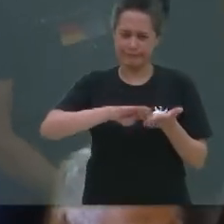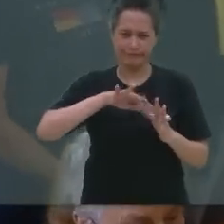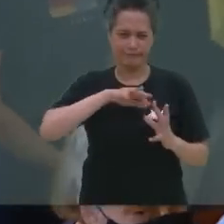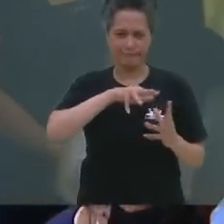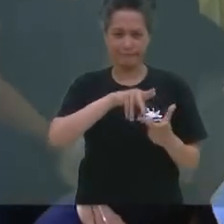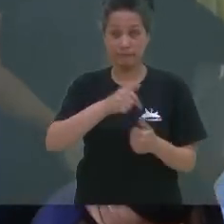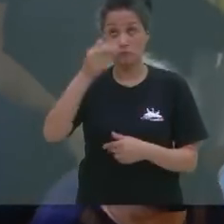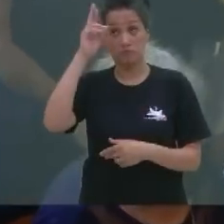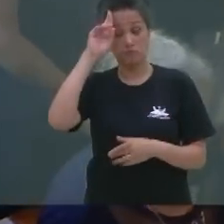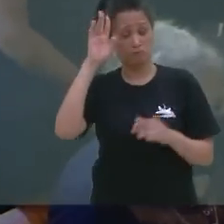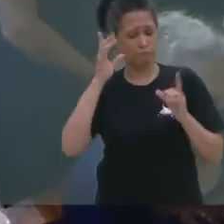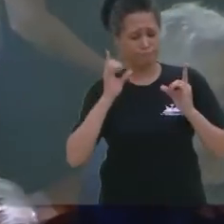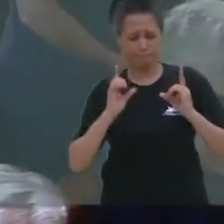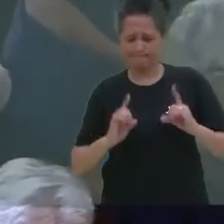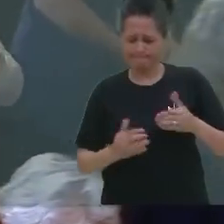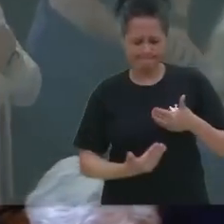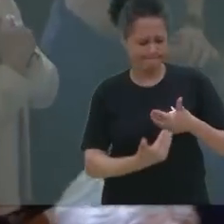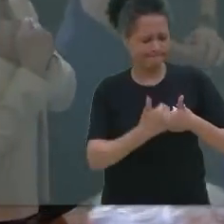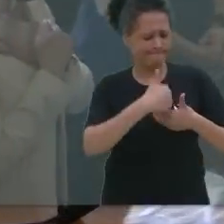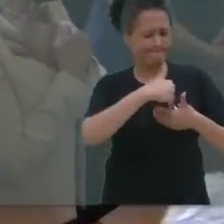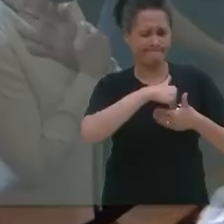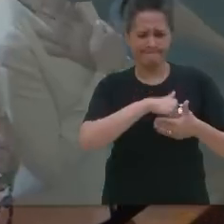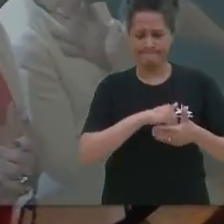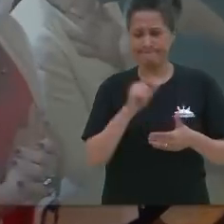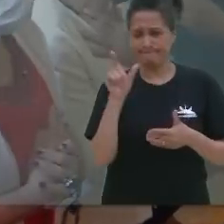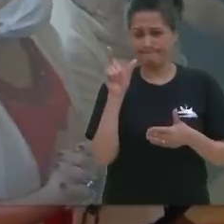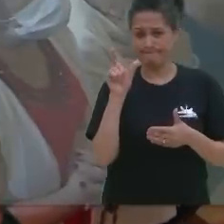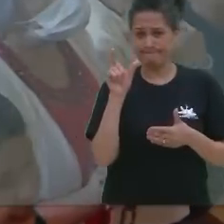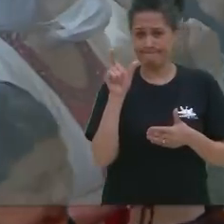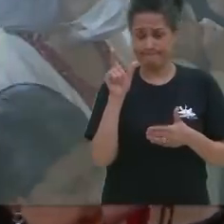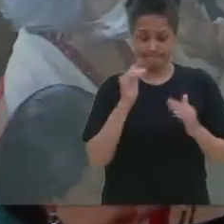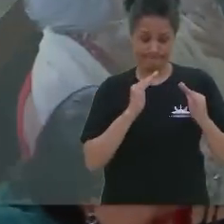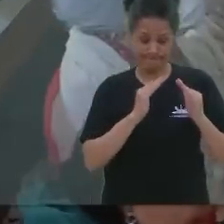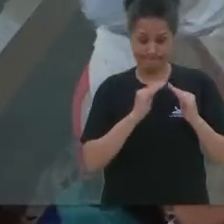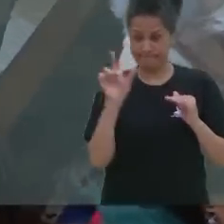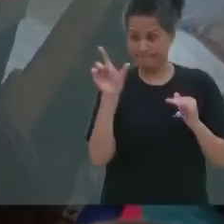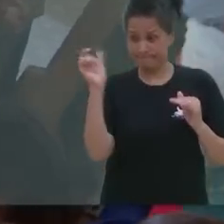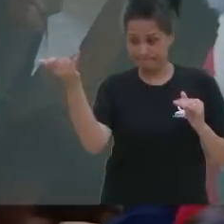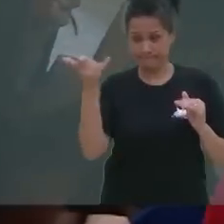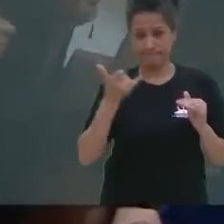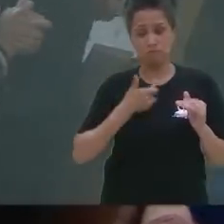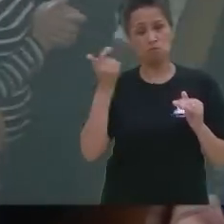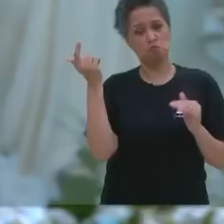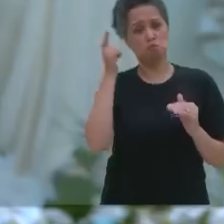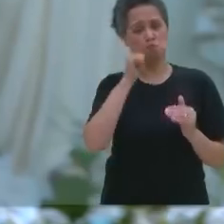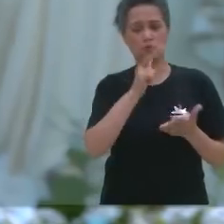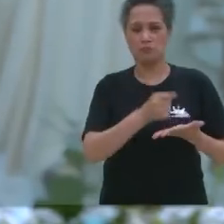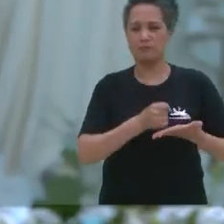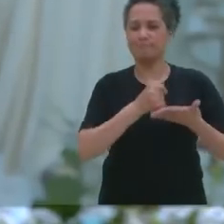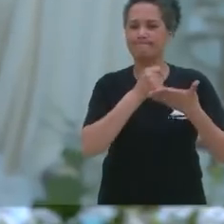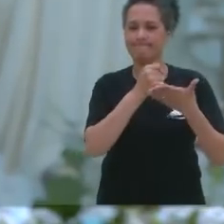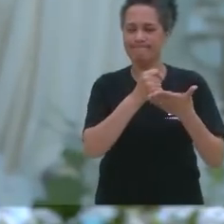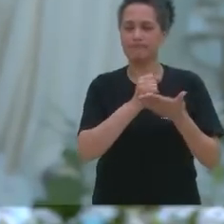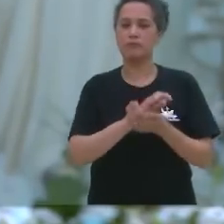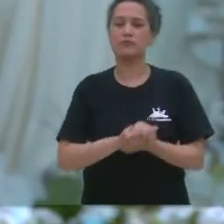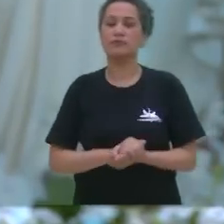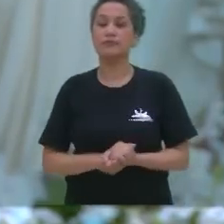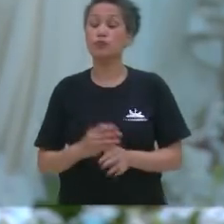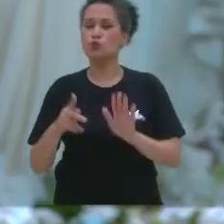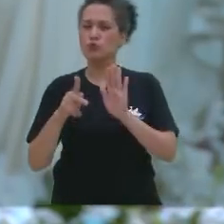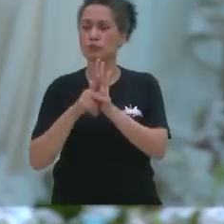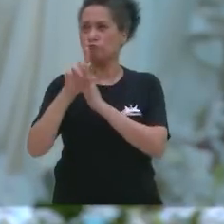em minha morada, mas dizei uma palavra e serei salvo. O próprio Deus nos